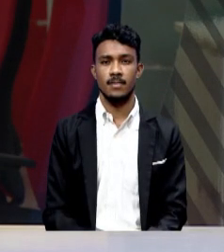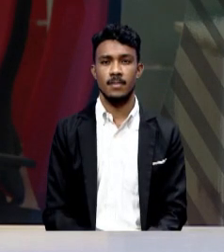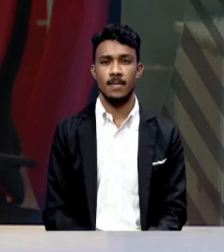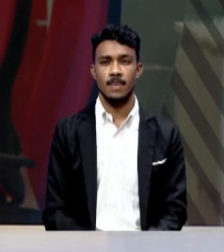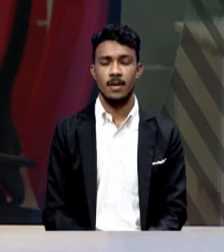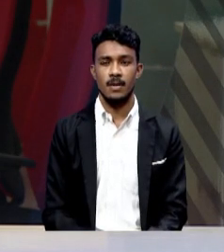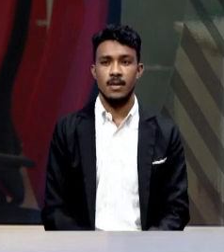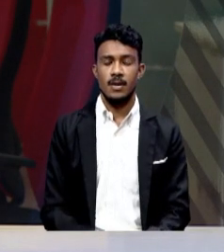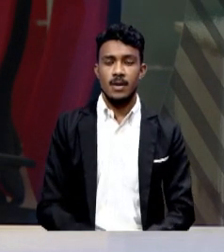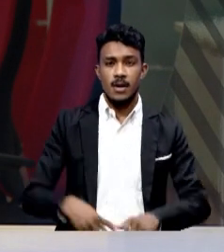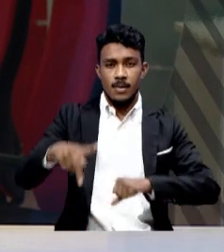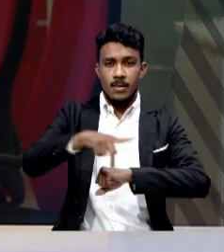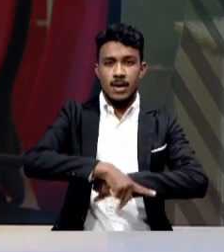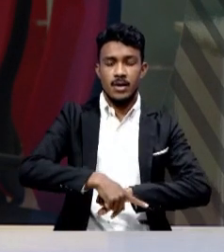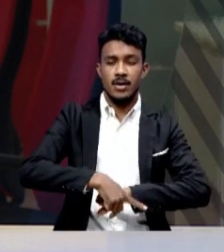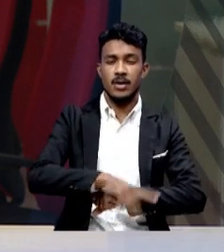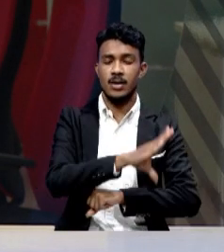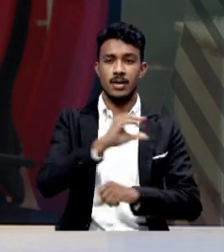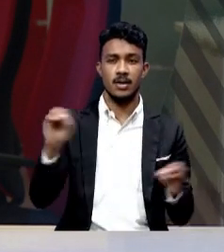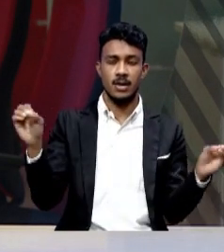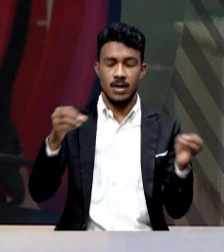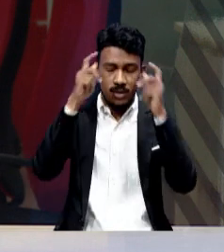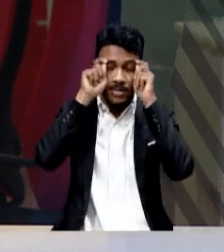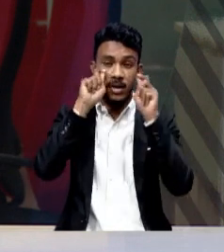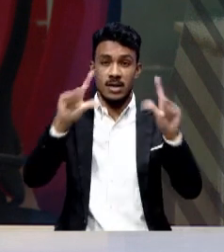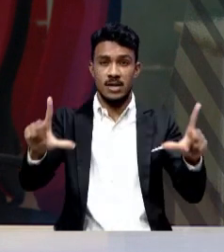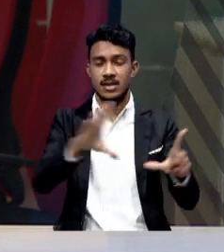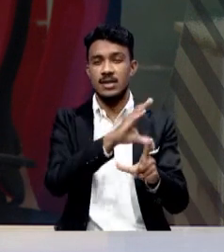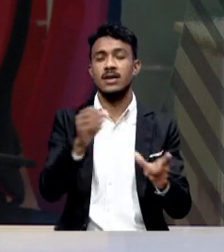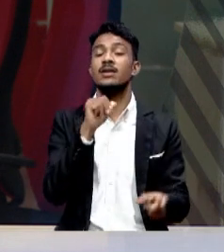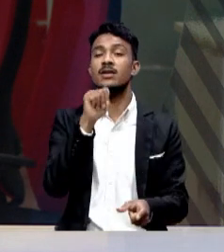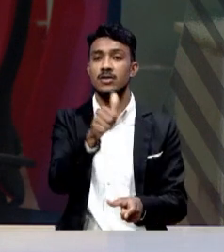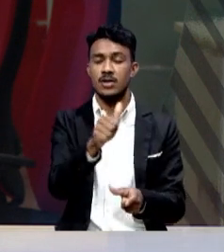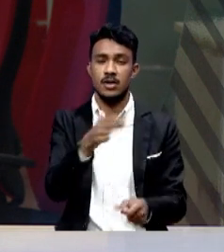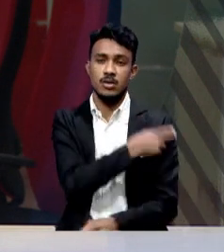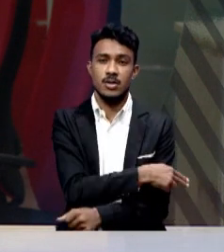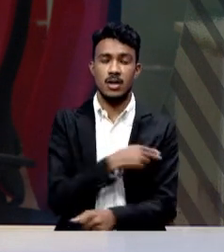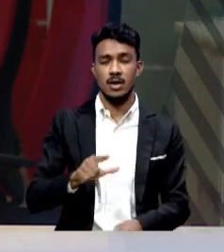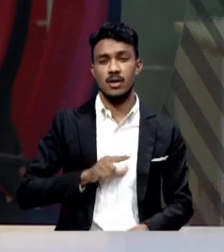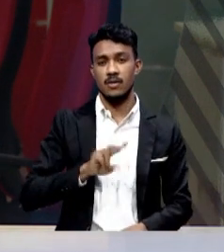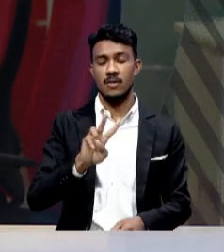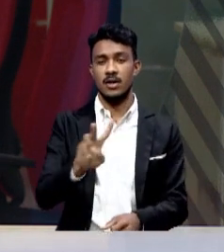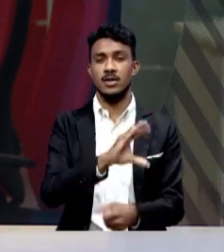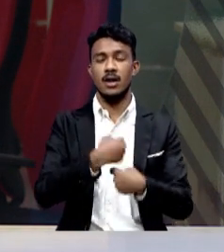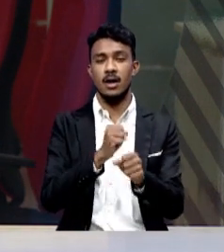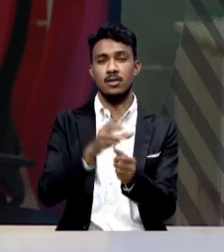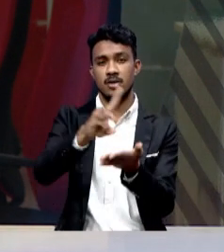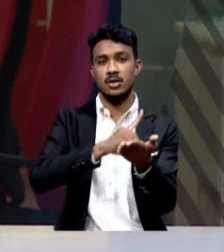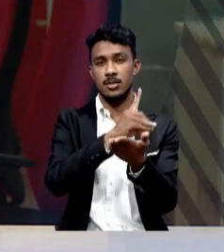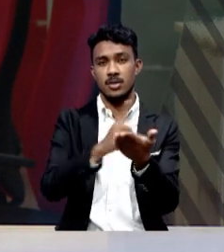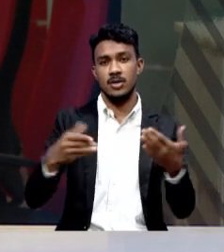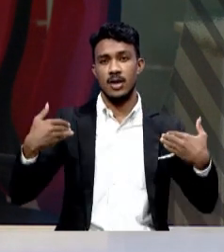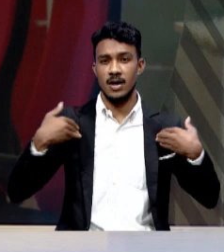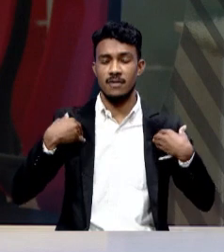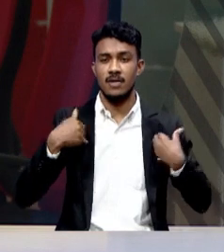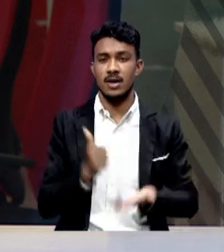Bancada União Democrata Timorense lamenta o atendimento ao Hospital Nacional Guido Valadares, tamba halo discriminação e a